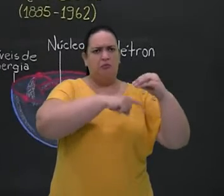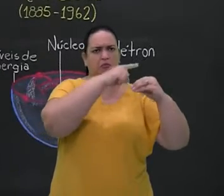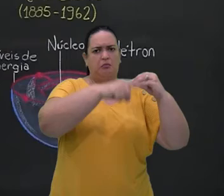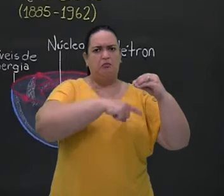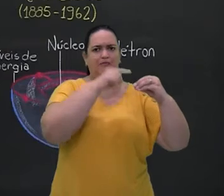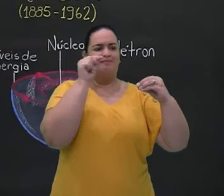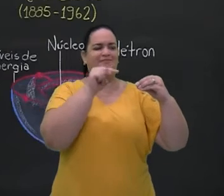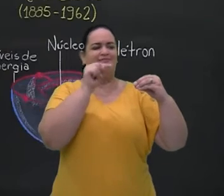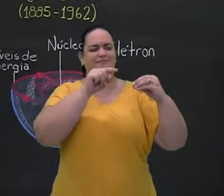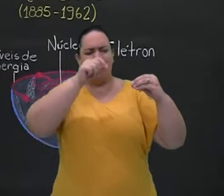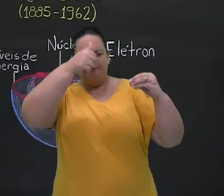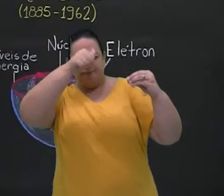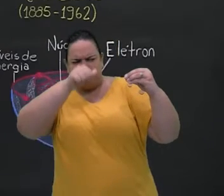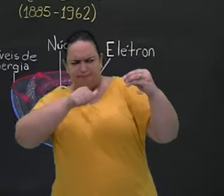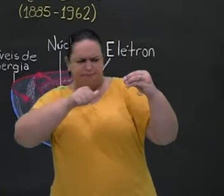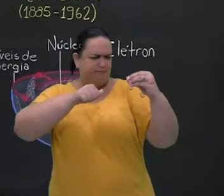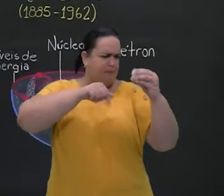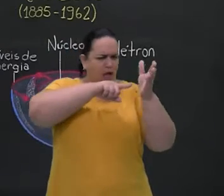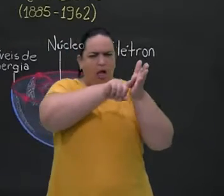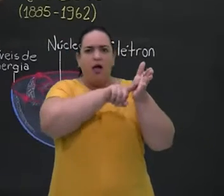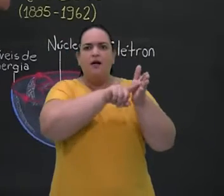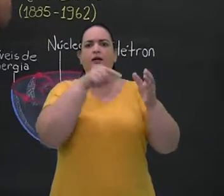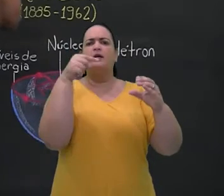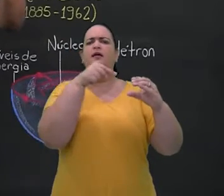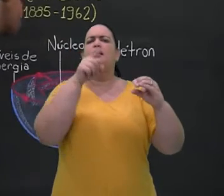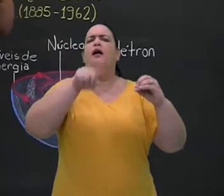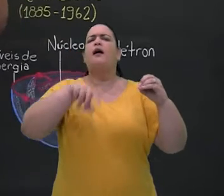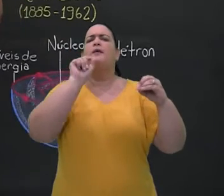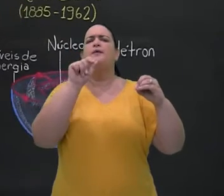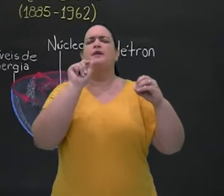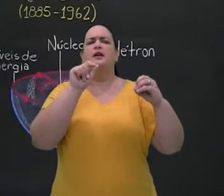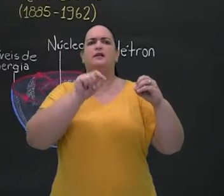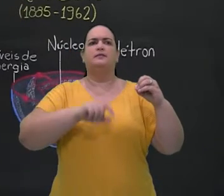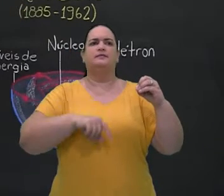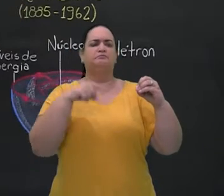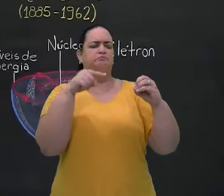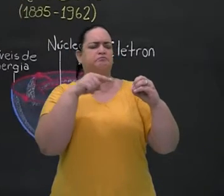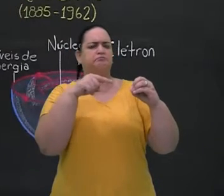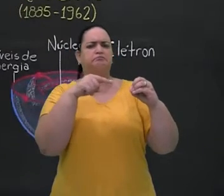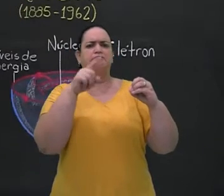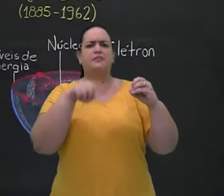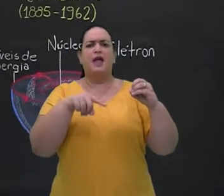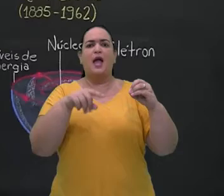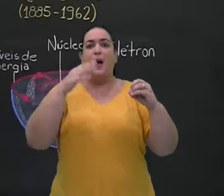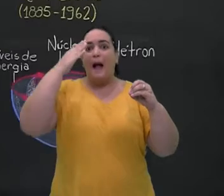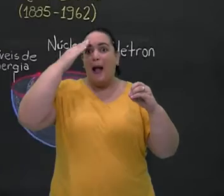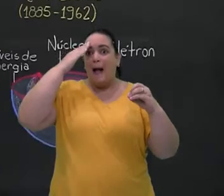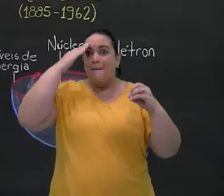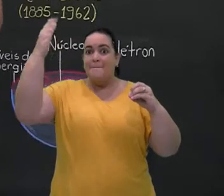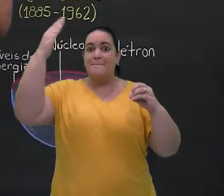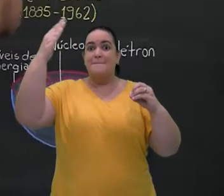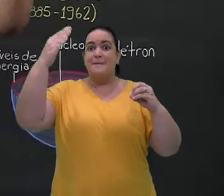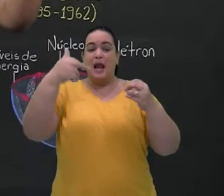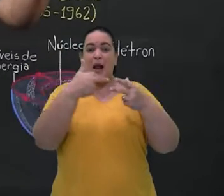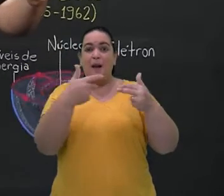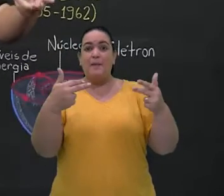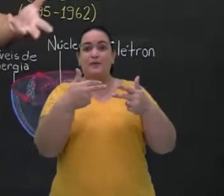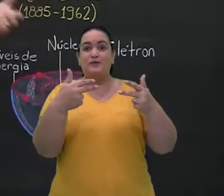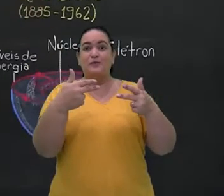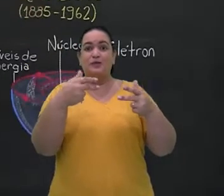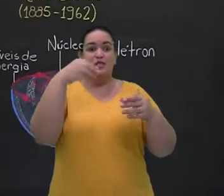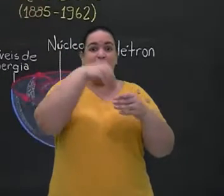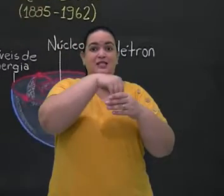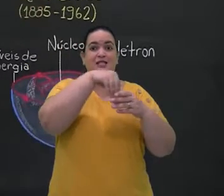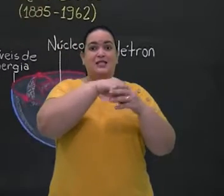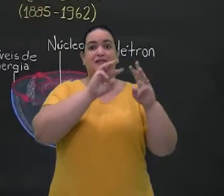o átomo, tá? Mas, Patrick, o que é um átomo? Um átomo é o principal componente